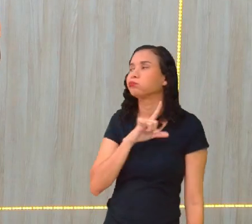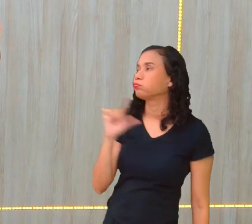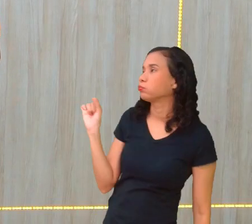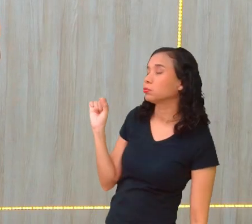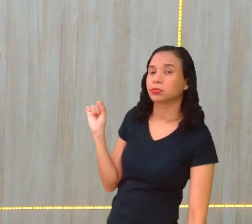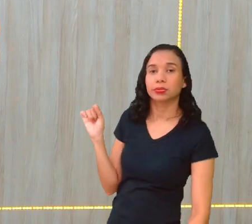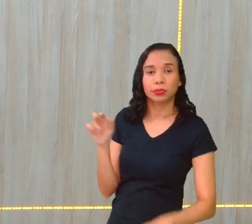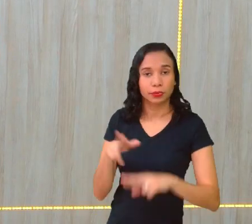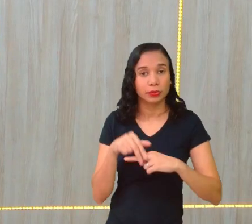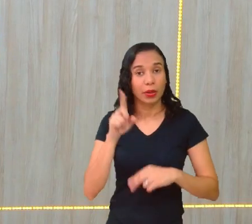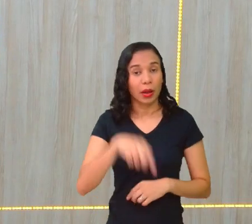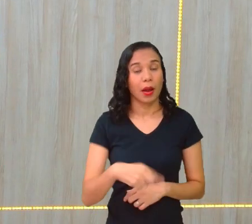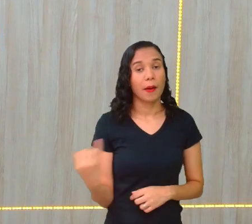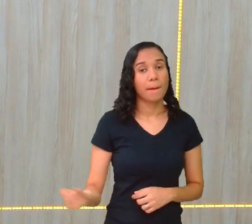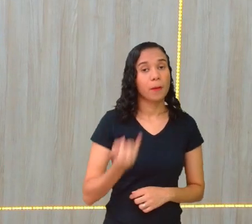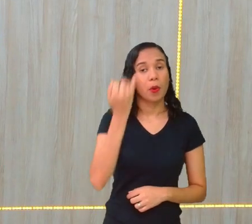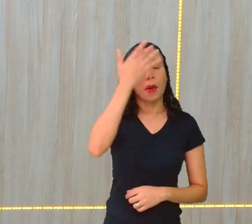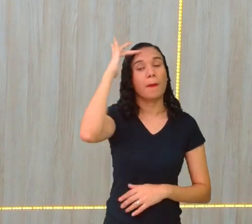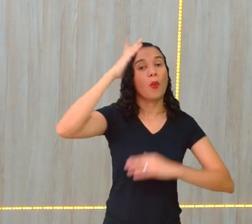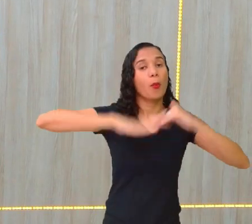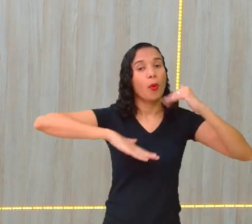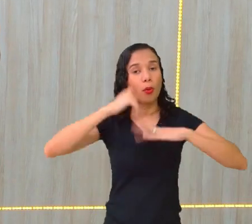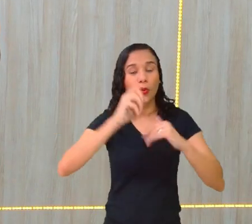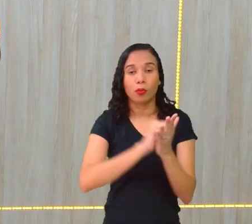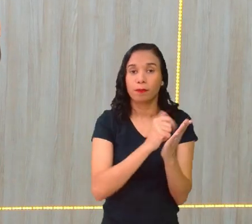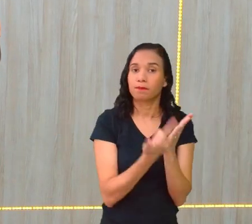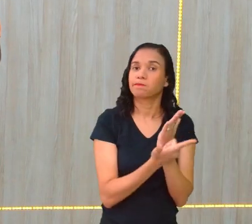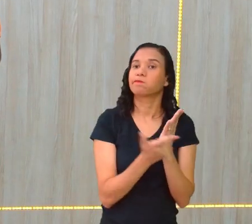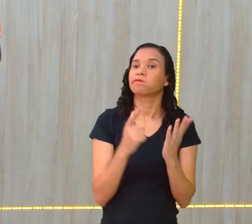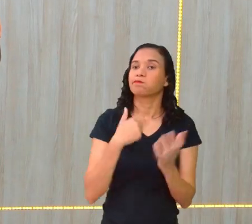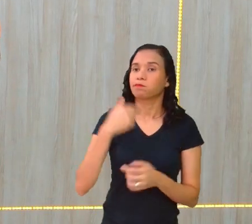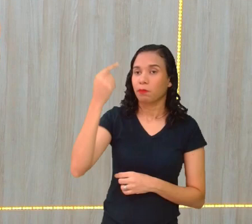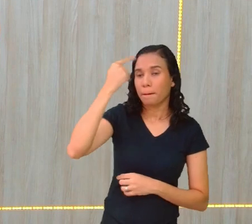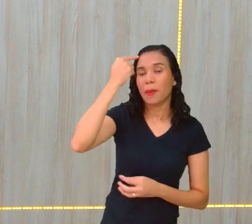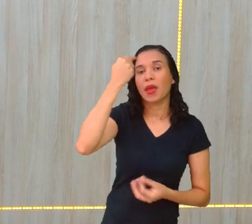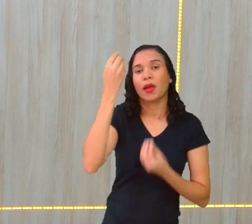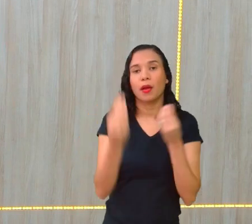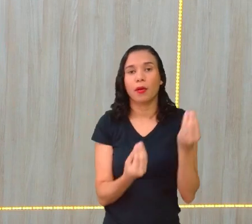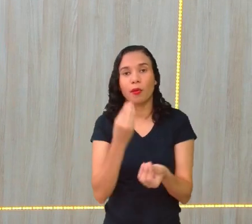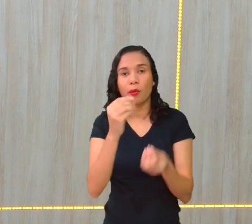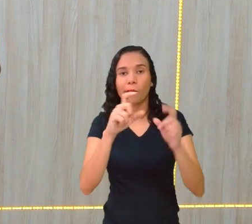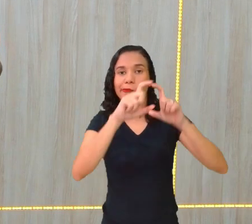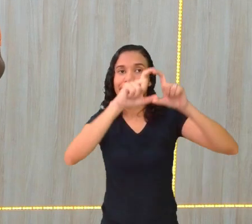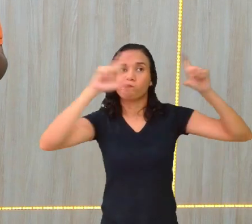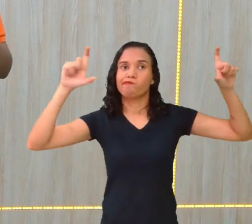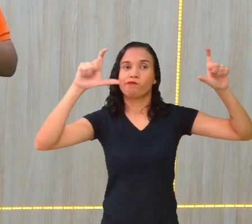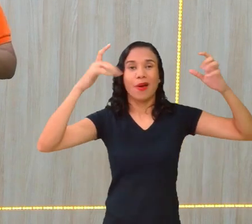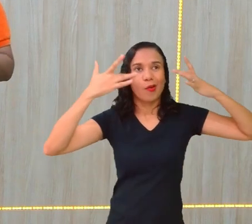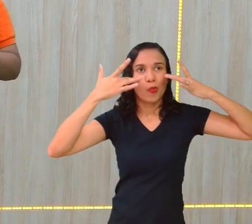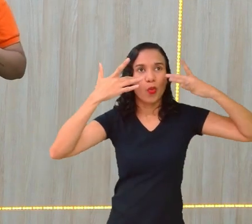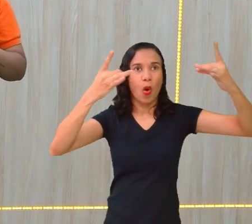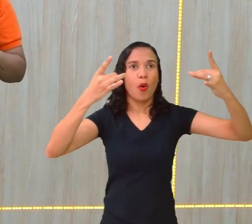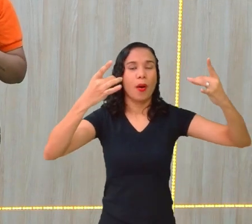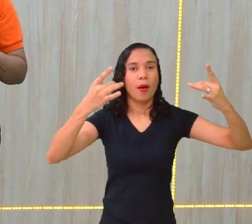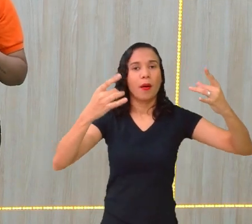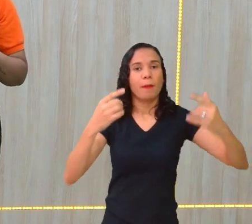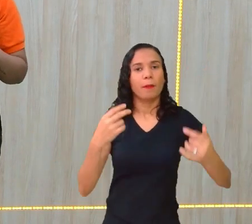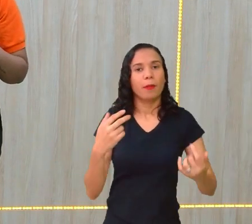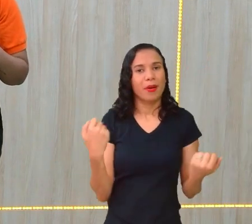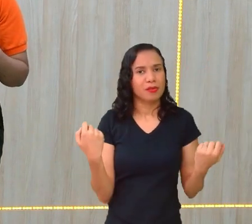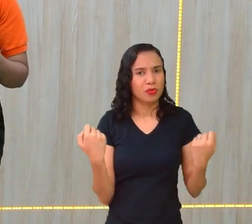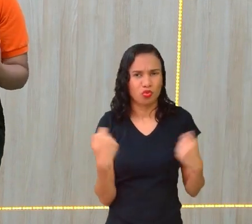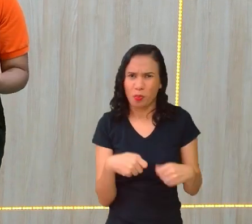importante que o jornalista tenha em mente que o título, ele precisa ser chamativo, mas ele não necessariamente precisa